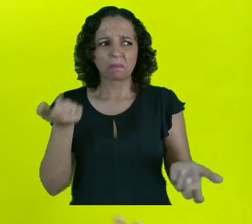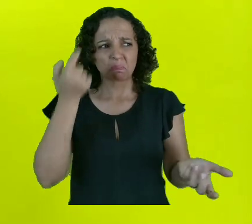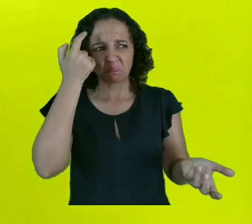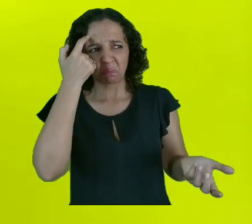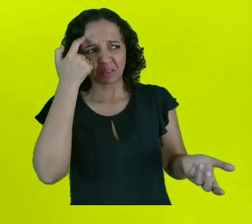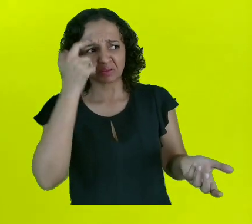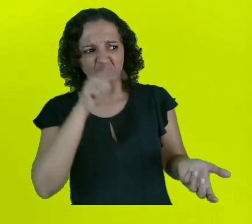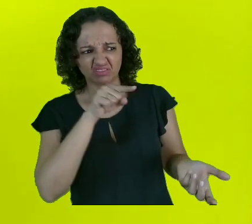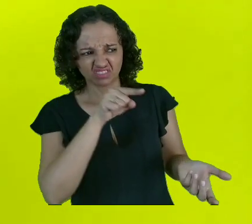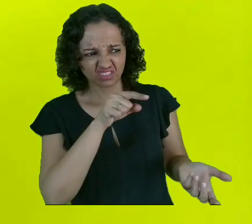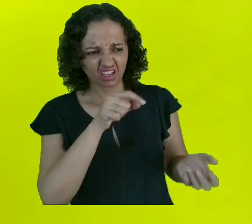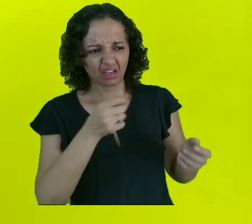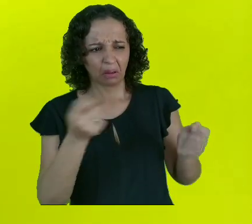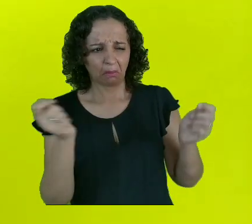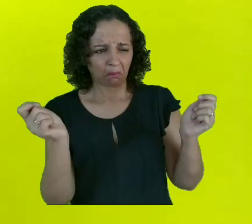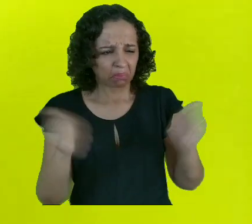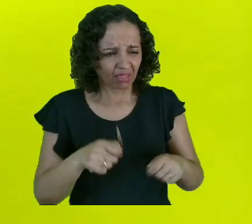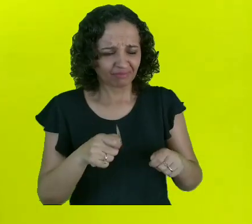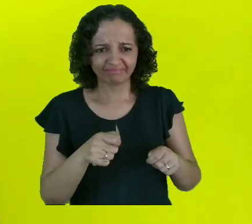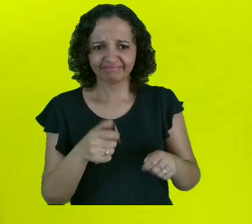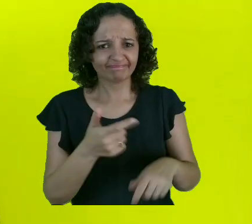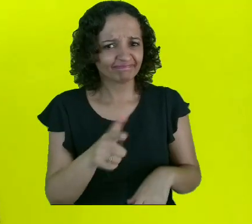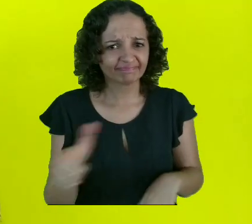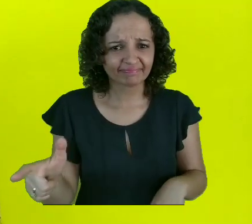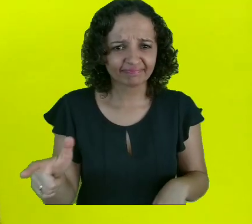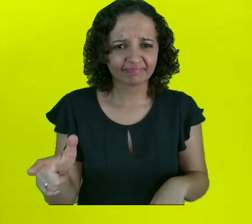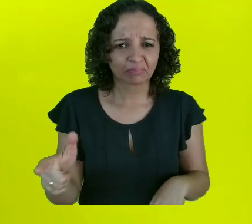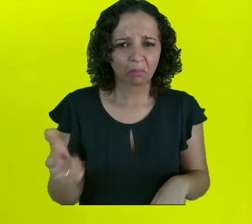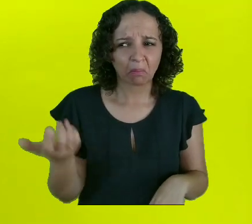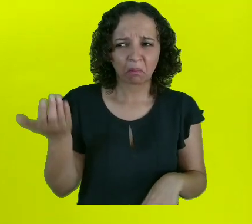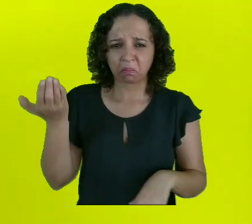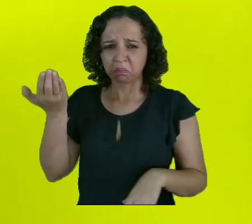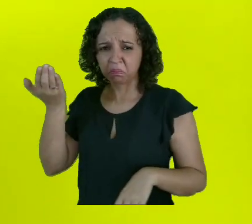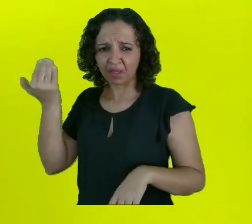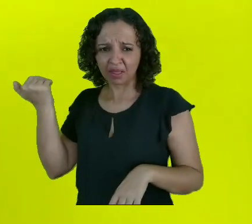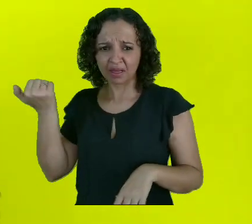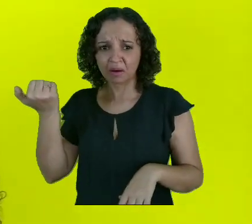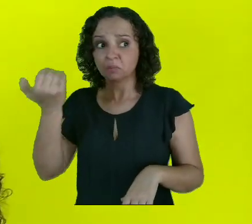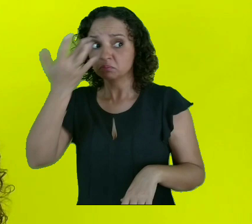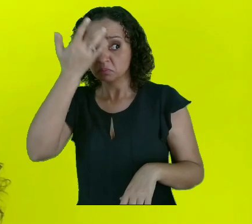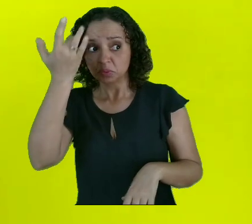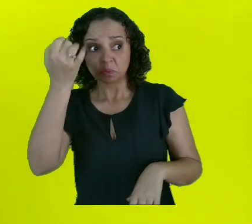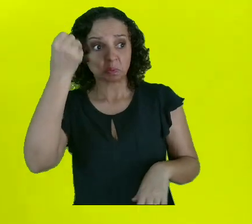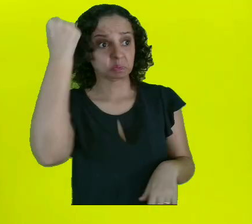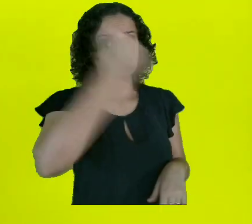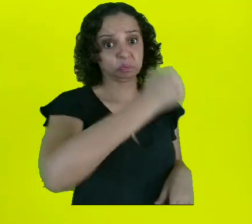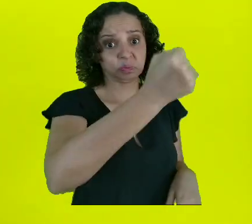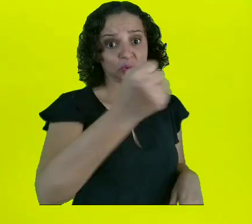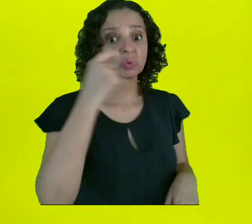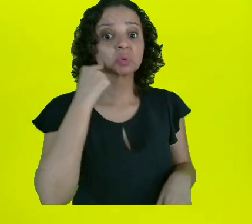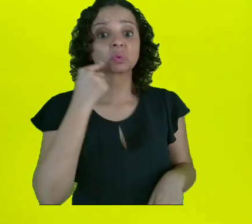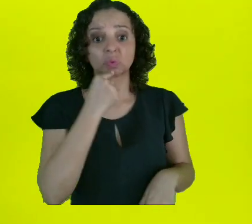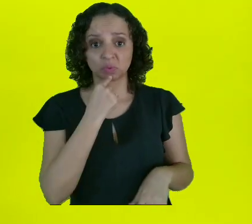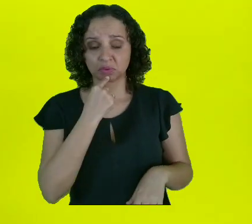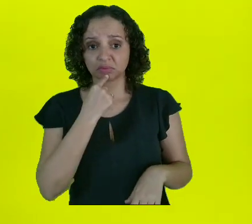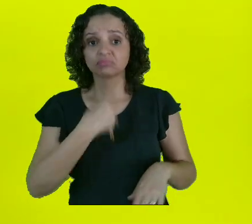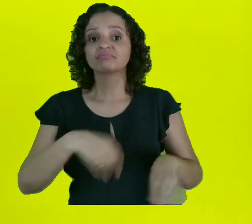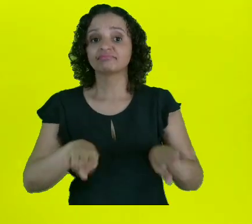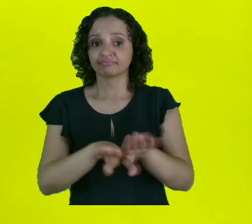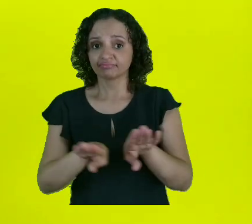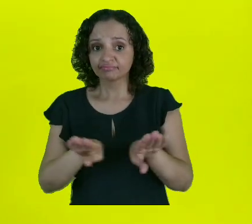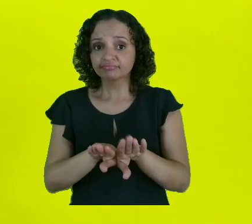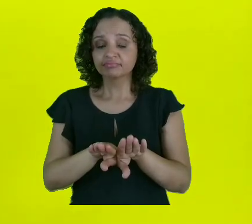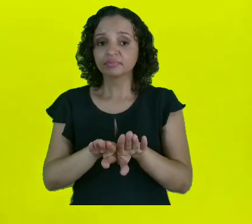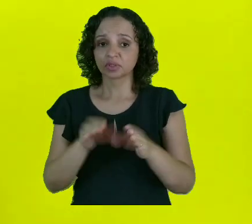pessoa que não tinha valor. Na época medieval, eles eram mortos. Foram público-alvo da